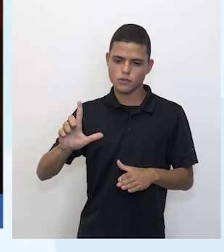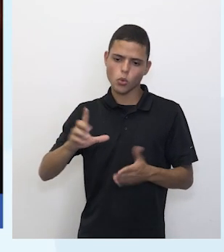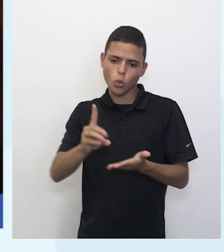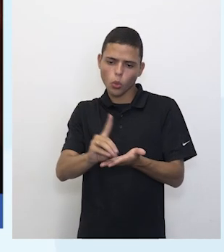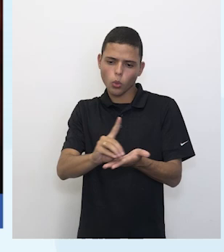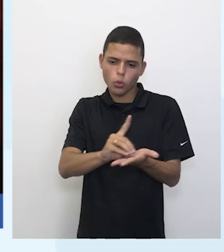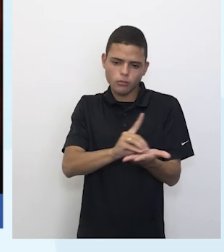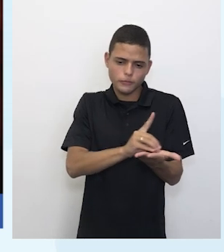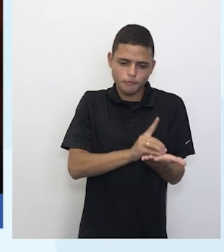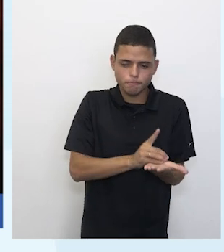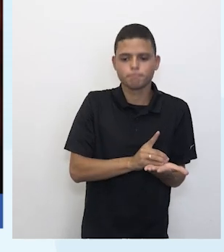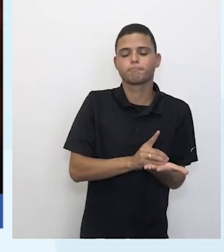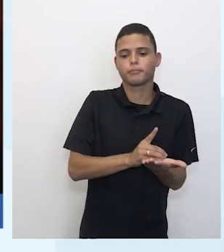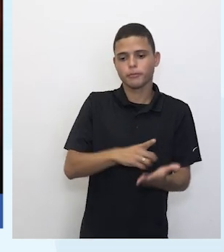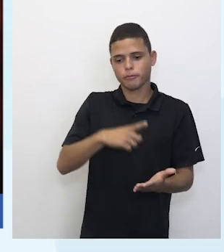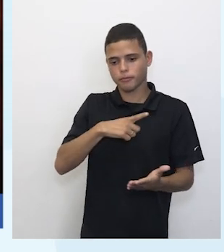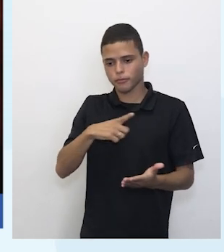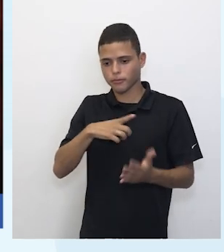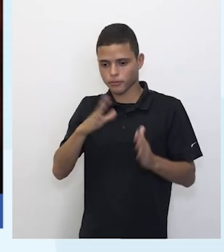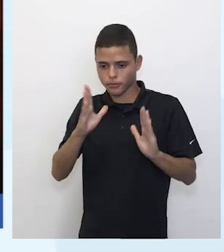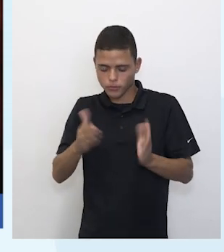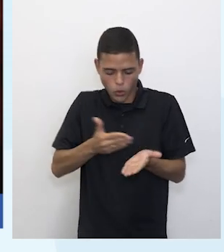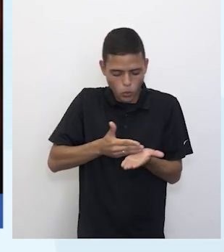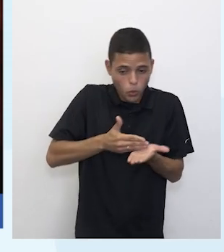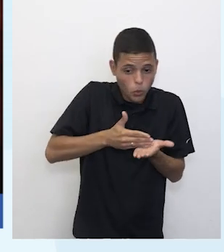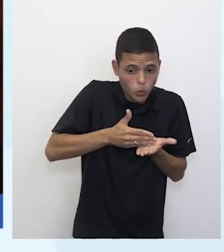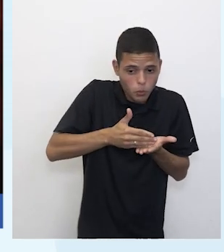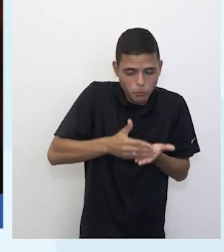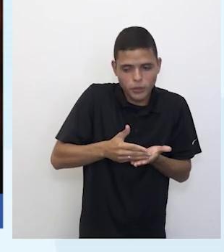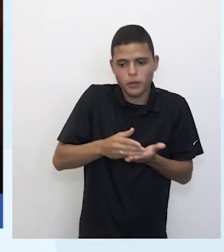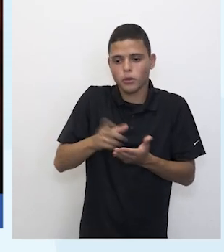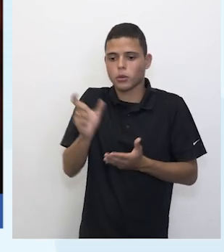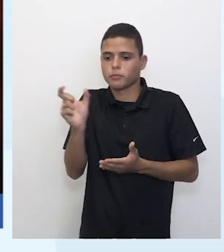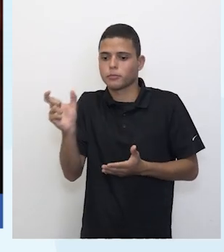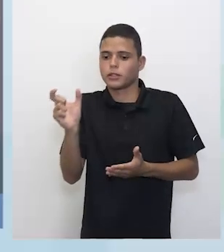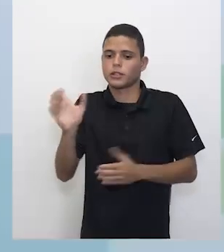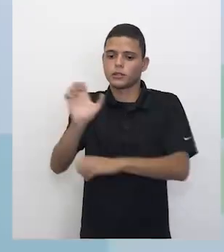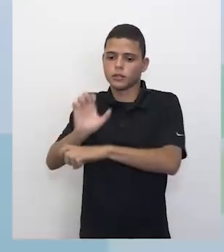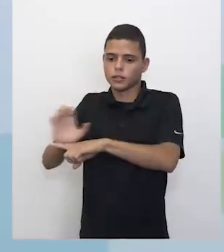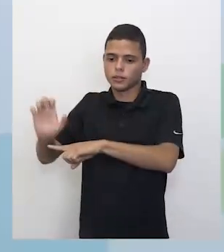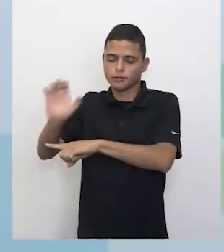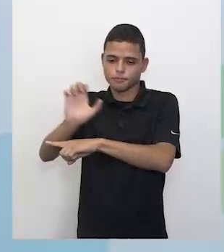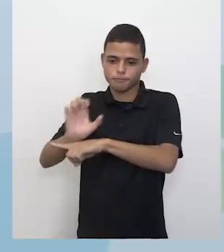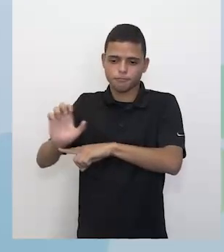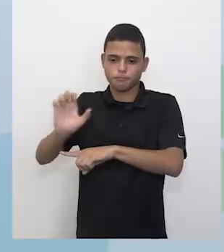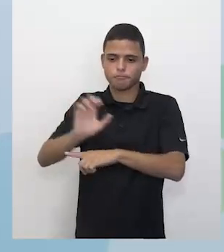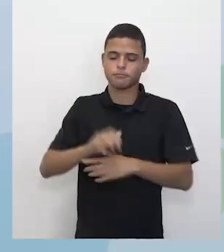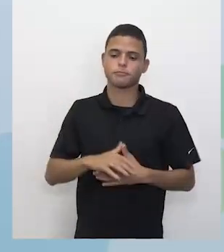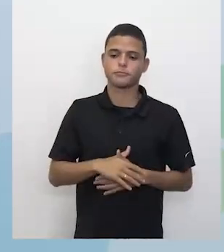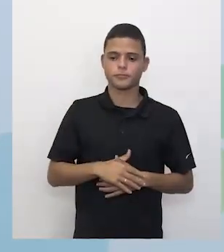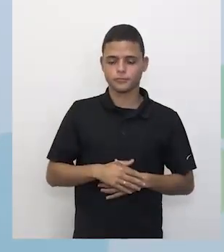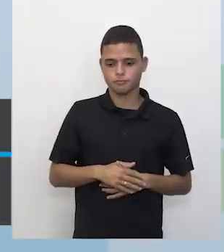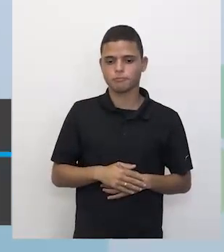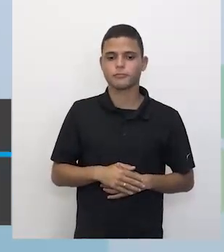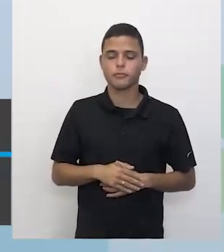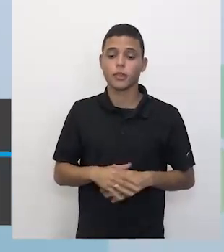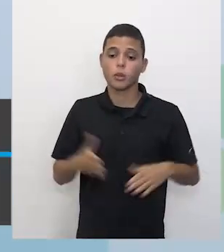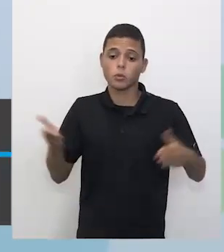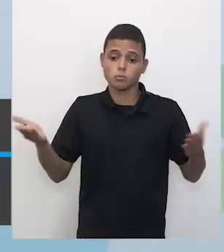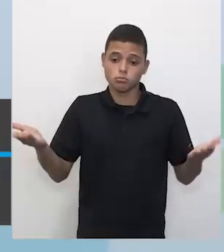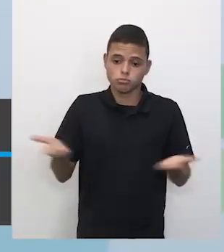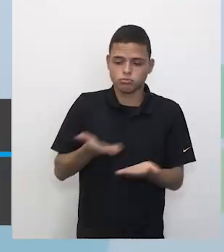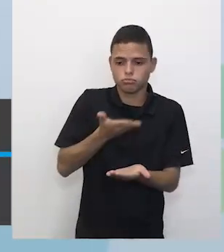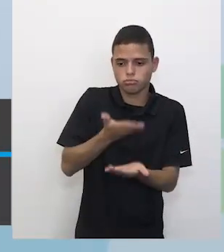Estado, tá? Então, se o Estado, a gente vai tratar aqui nessa aula o Estado como esse conjunto organizado